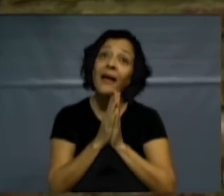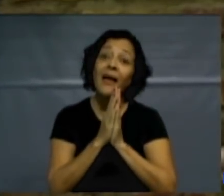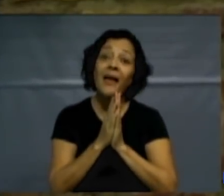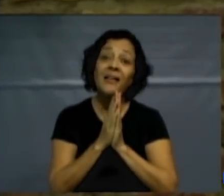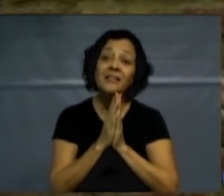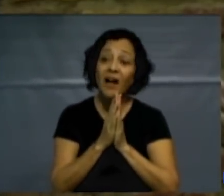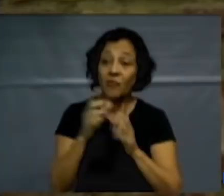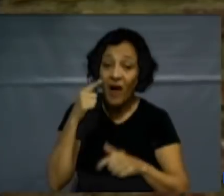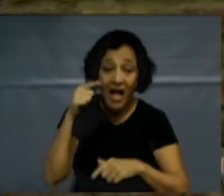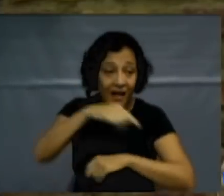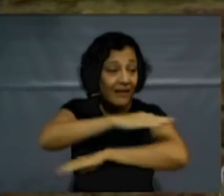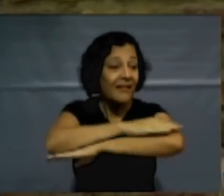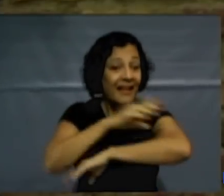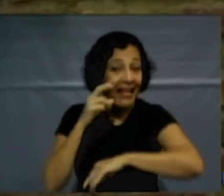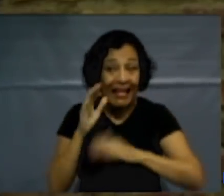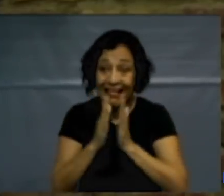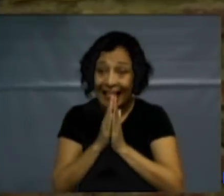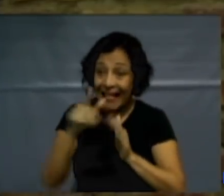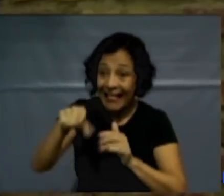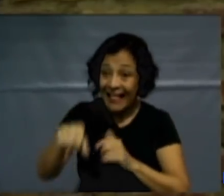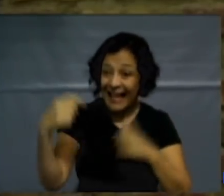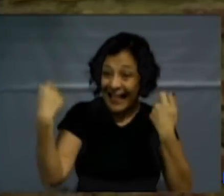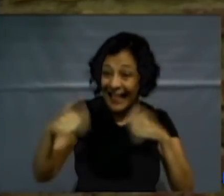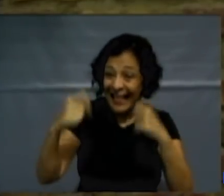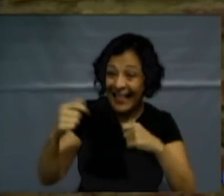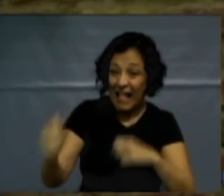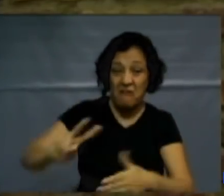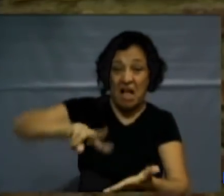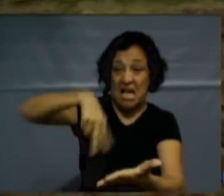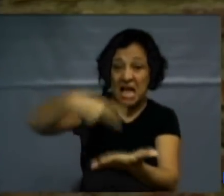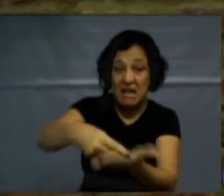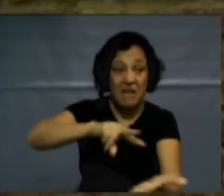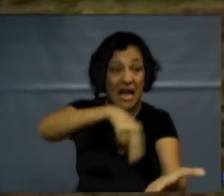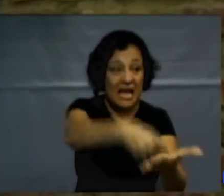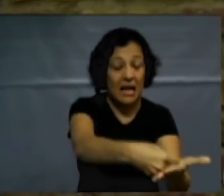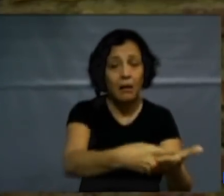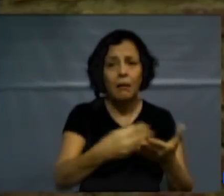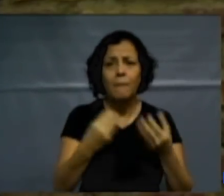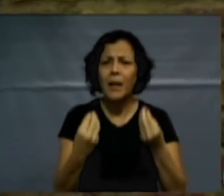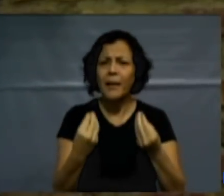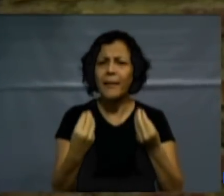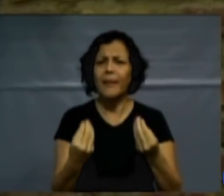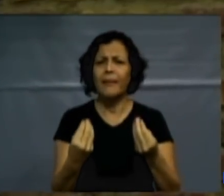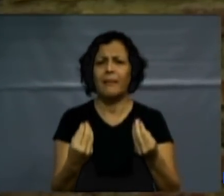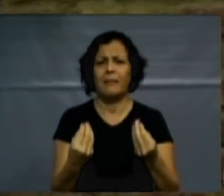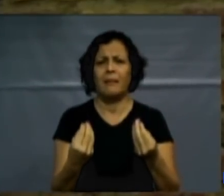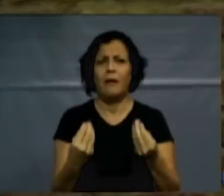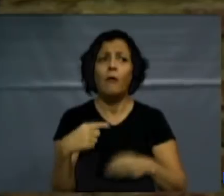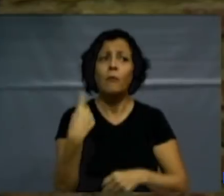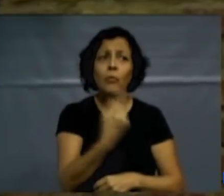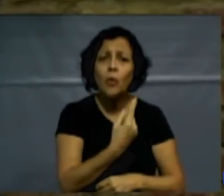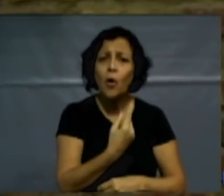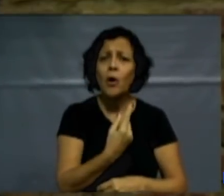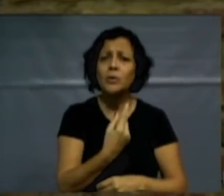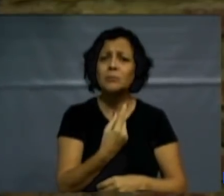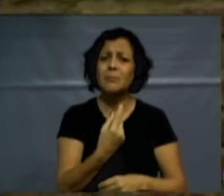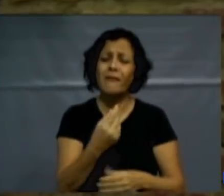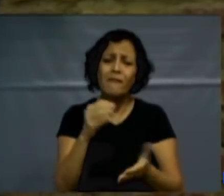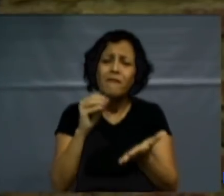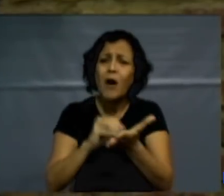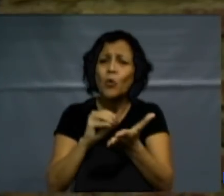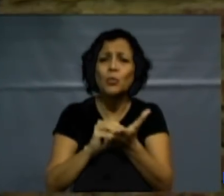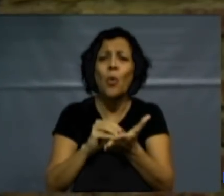irmão tombar. Parece que foi isso. E não houve tombo diante do que muitos falam. Foi apenas uma intolerância de nossa